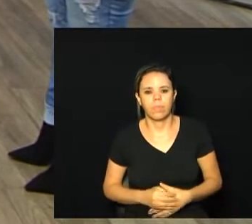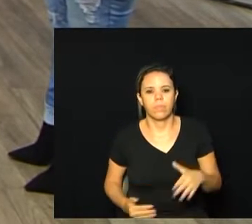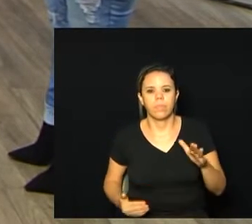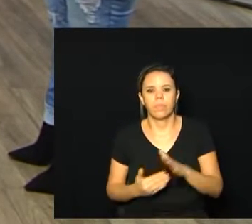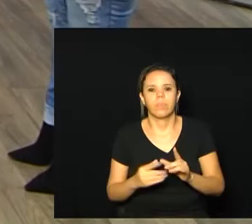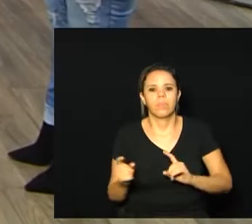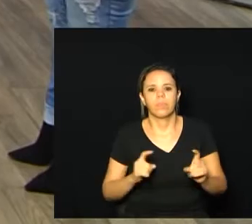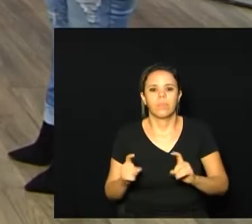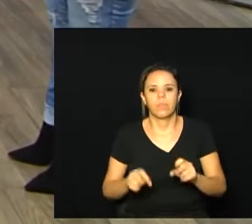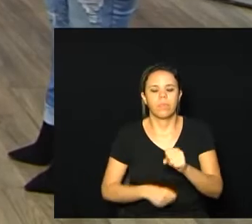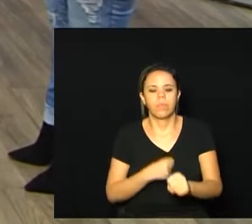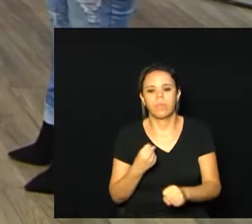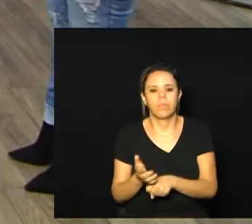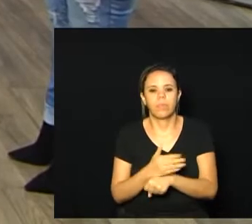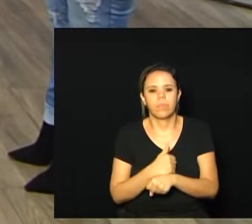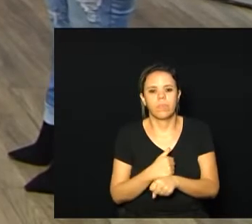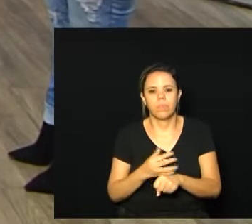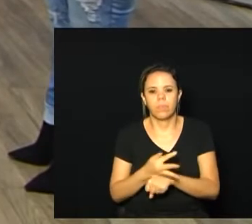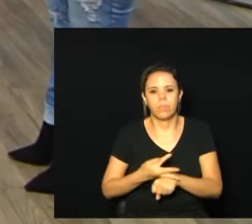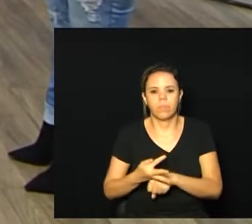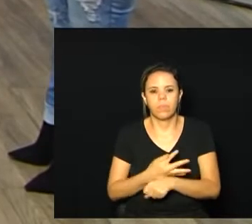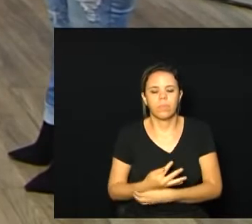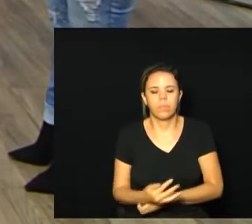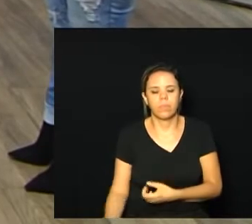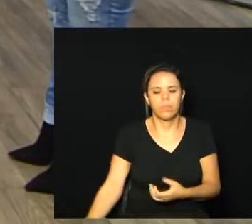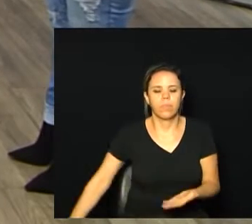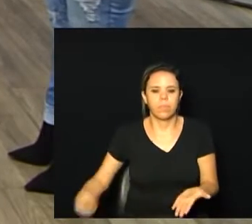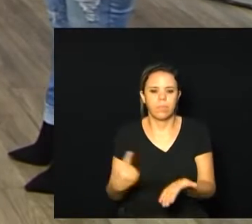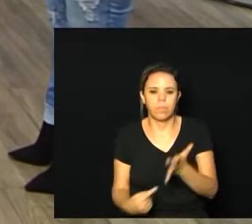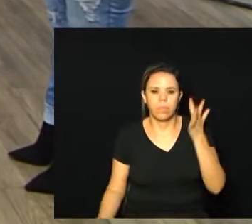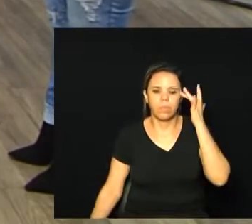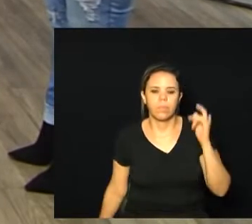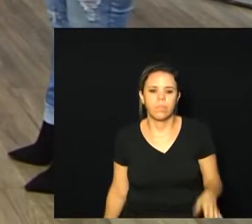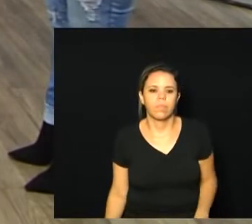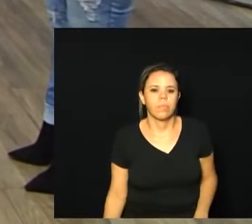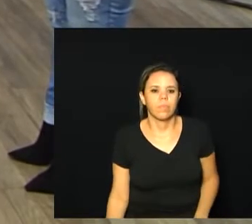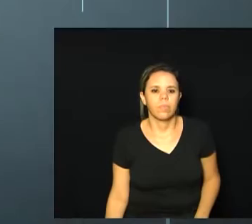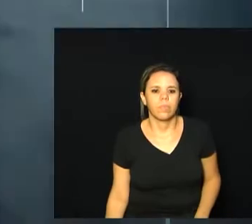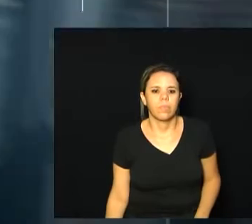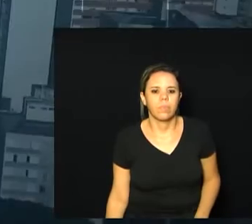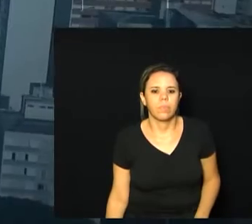última reunião do ano antes do recesso parlamentar. Combinado, até amanhã. Até.